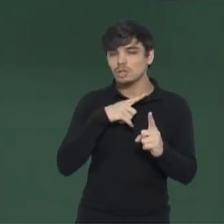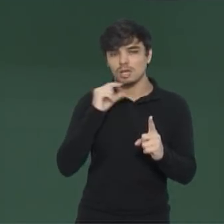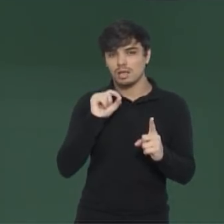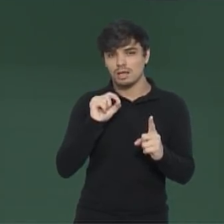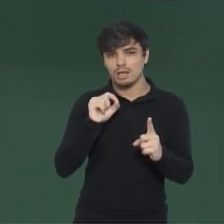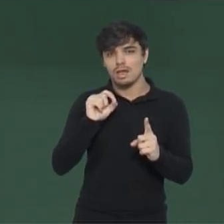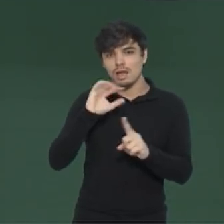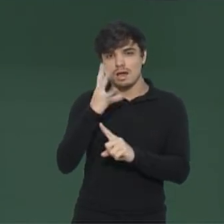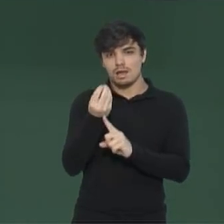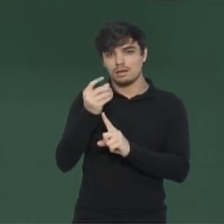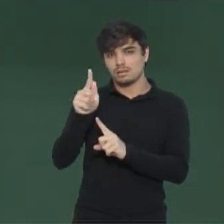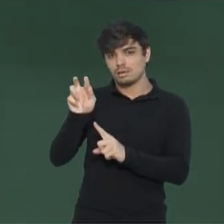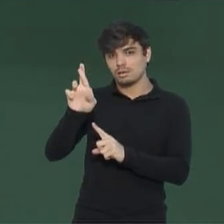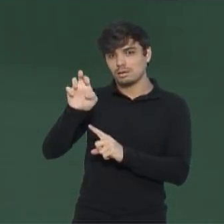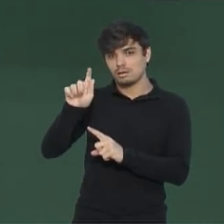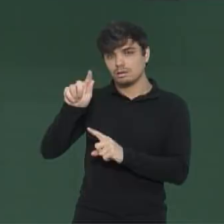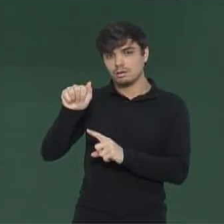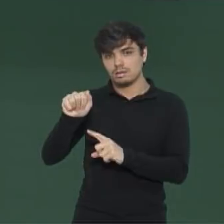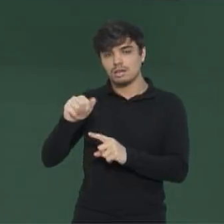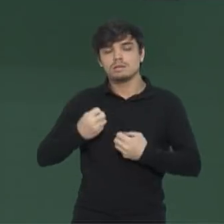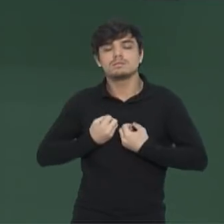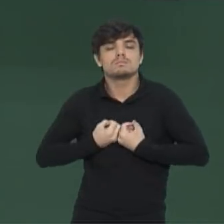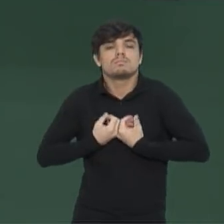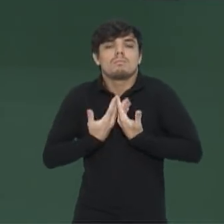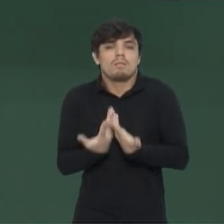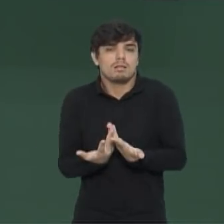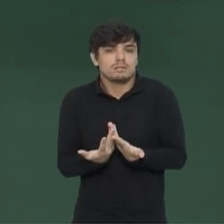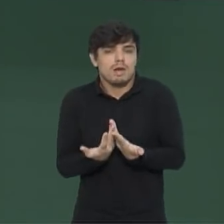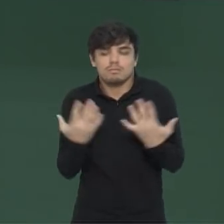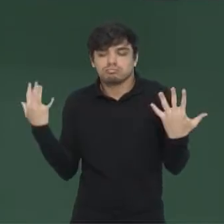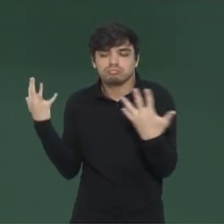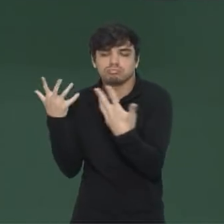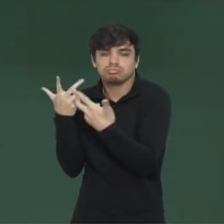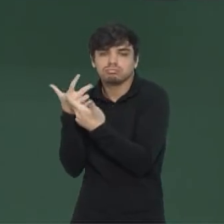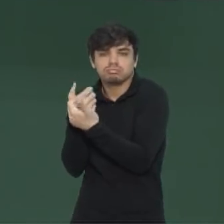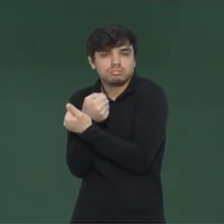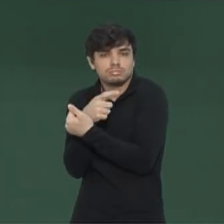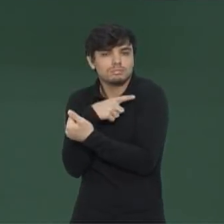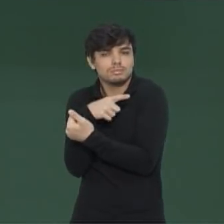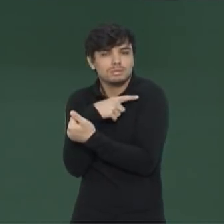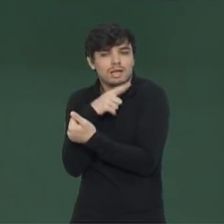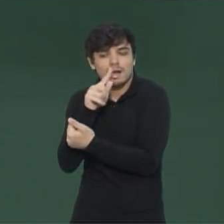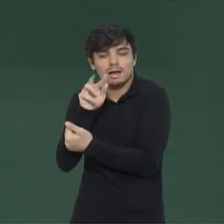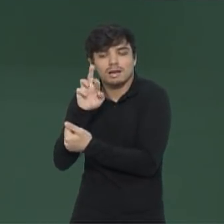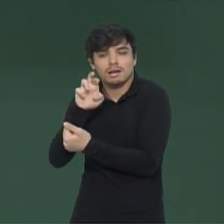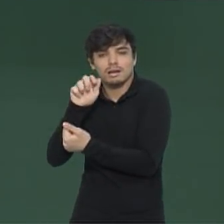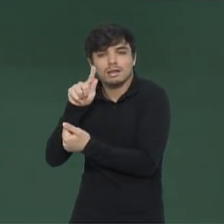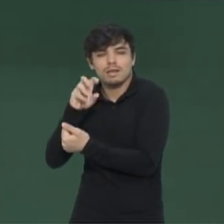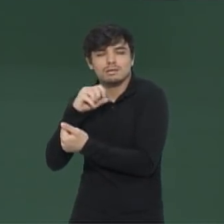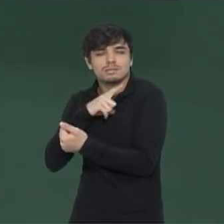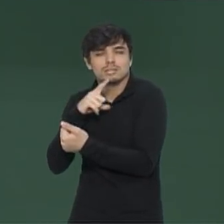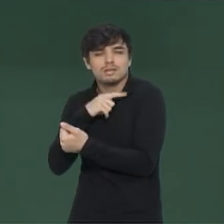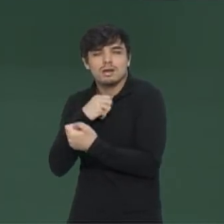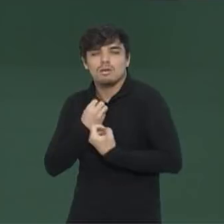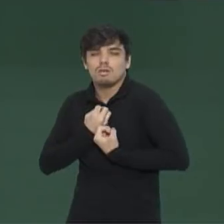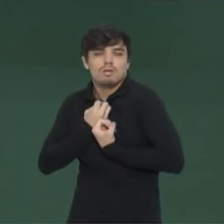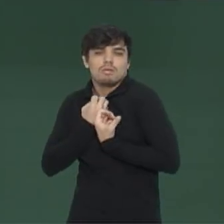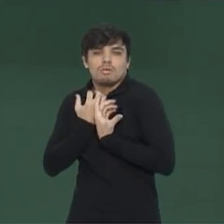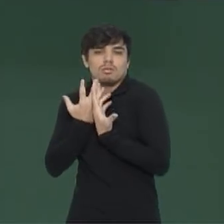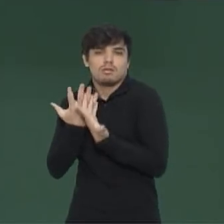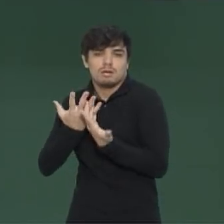grande parte, né? Que expressava aquele ideal de beleza que os gregos tanto transmitiam nas suas